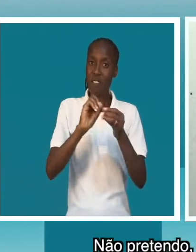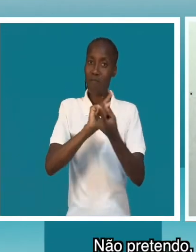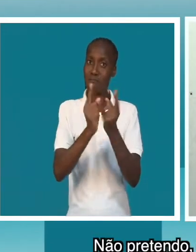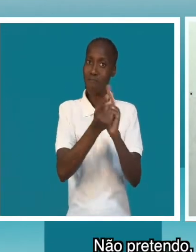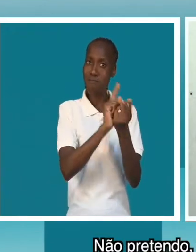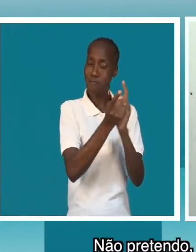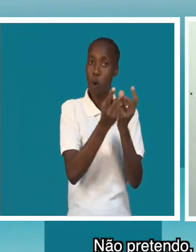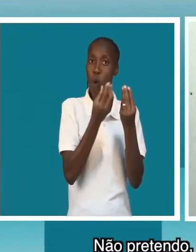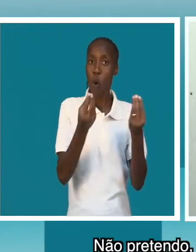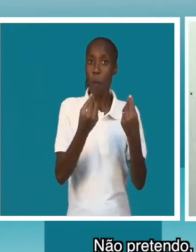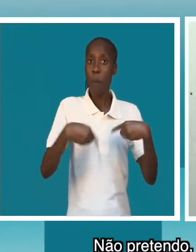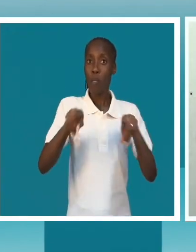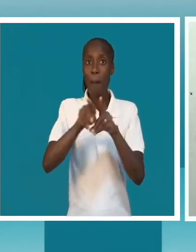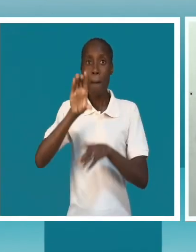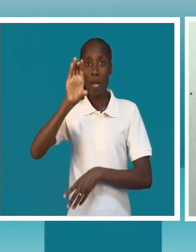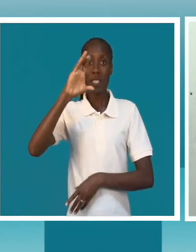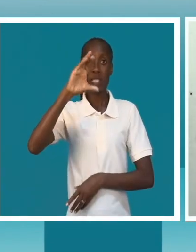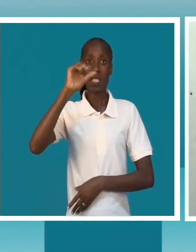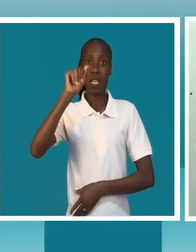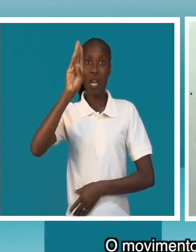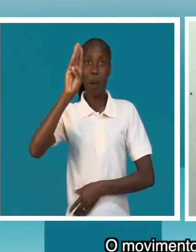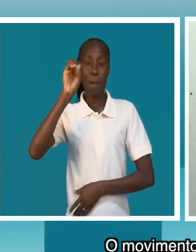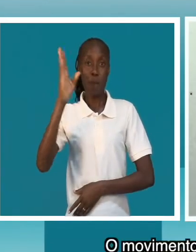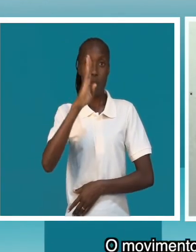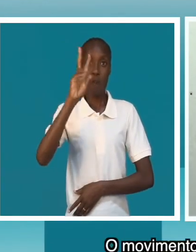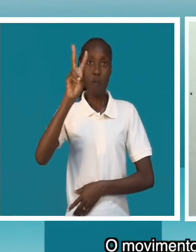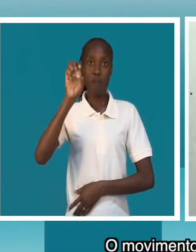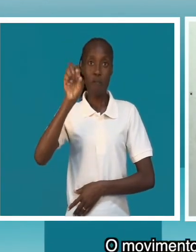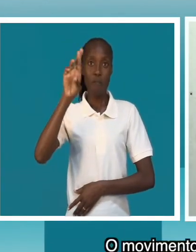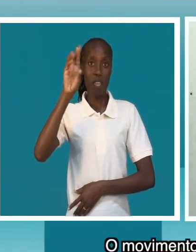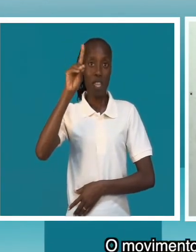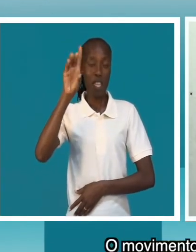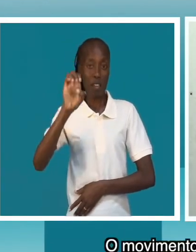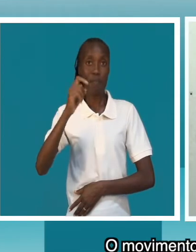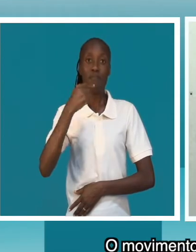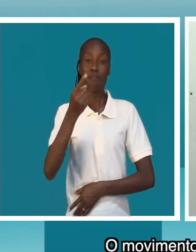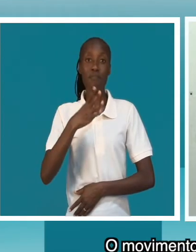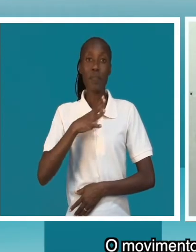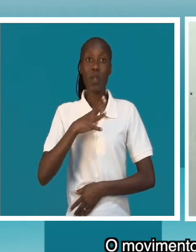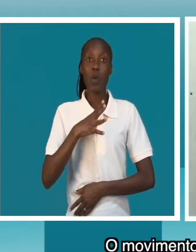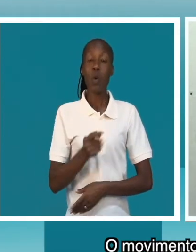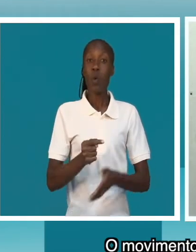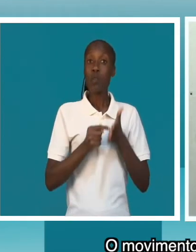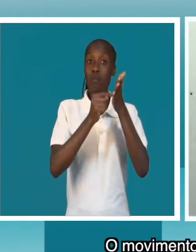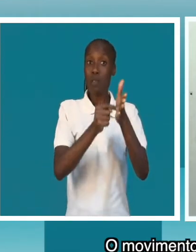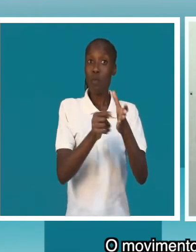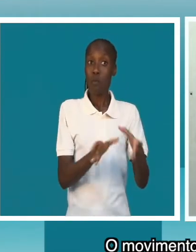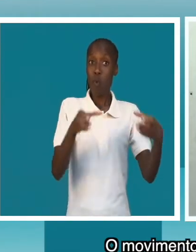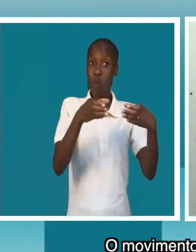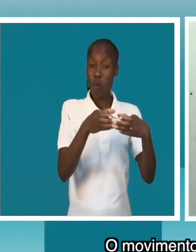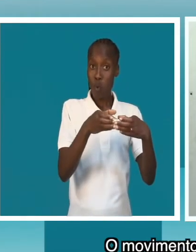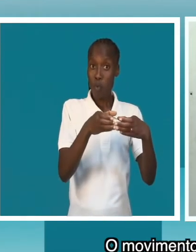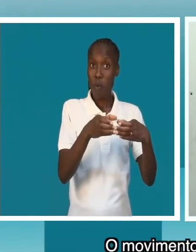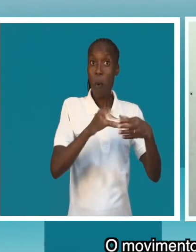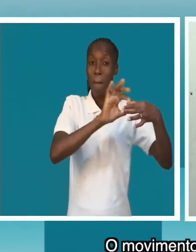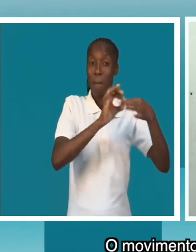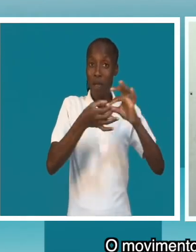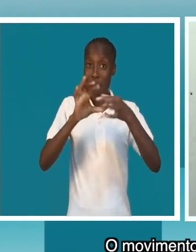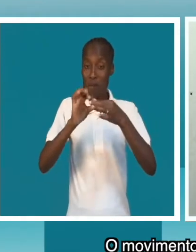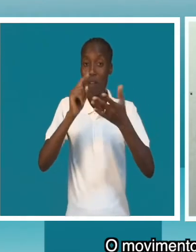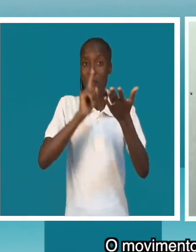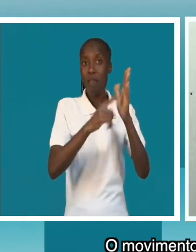por exemplo, em Cabo Verde. Não, é um exemplo. O movimento paralímpico em Cabo Verde, por exemplo, é um movimento de sucesso,